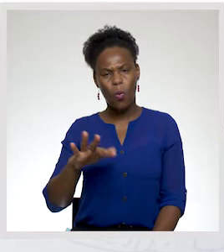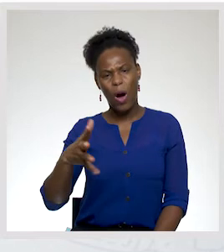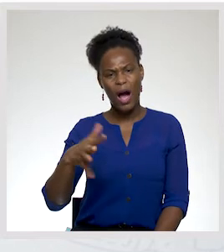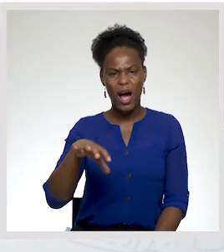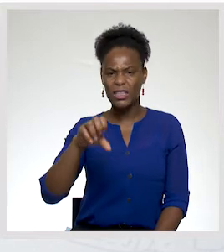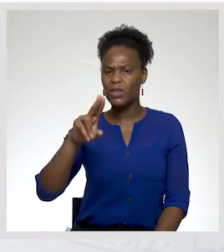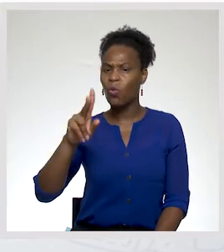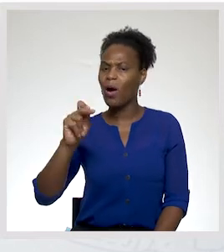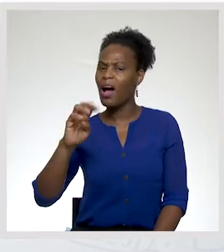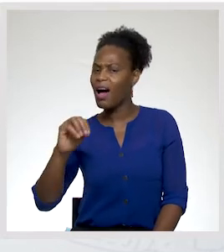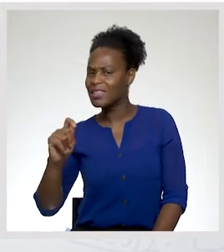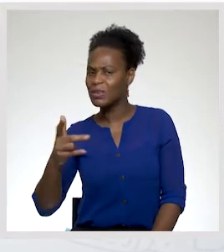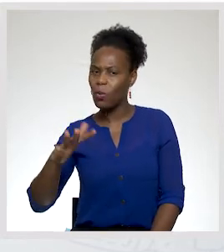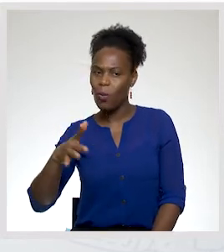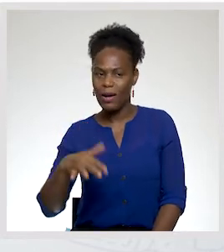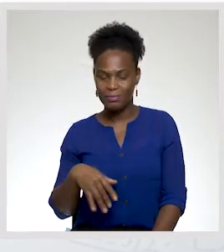quase